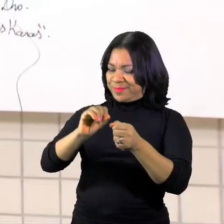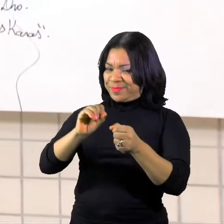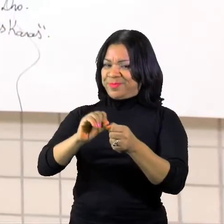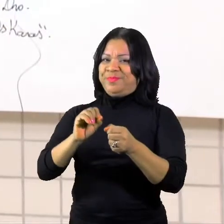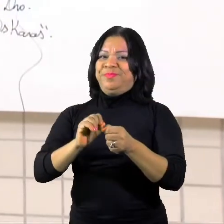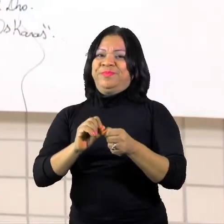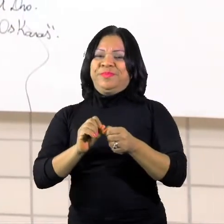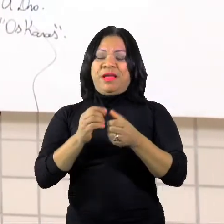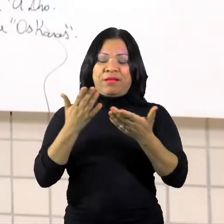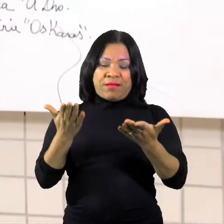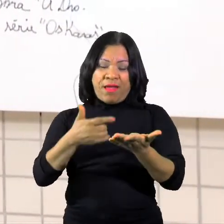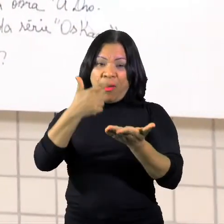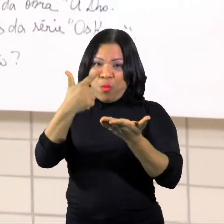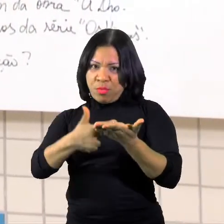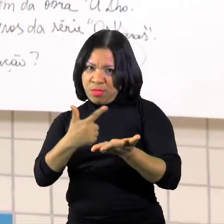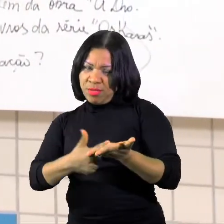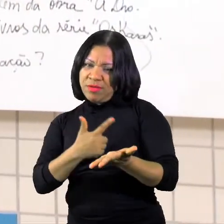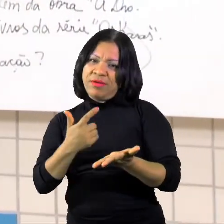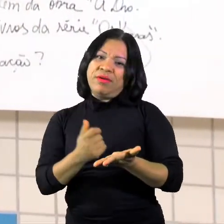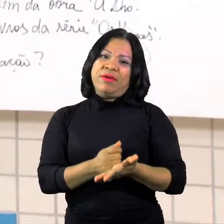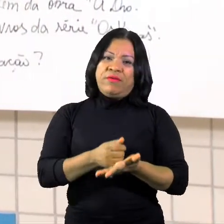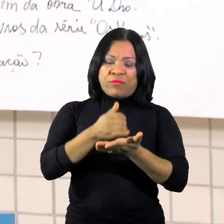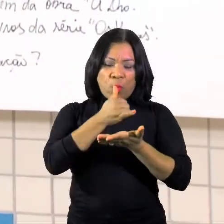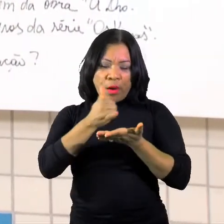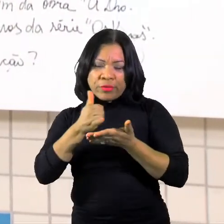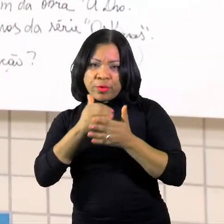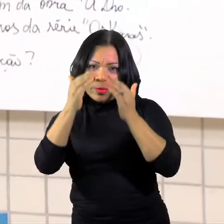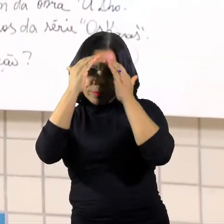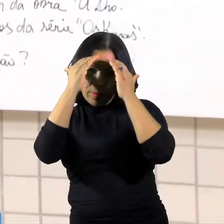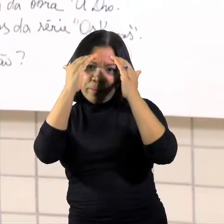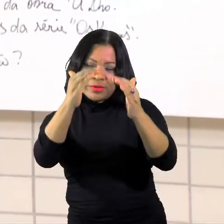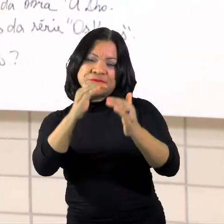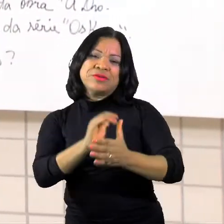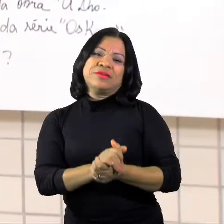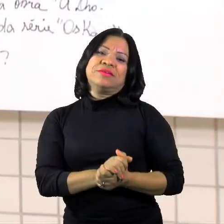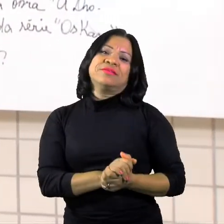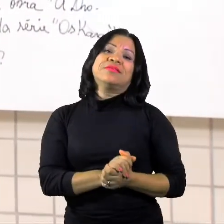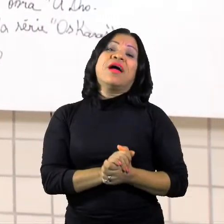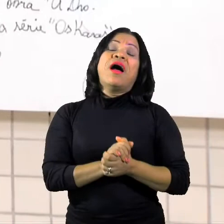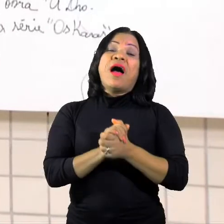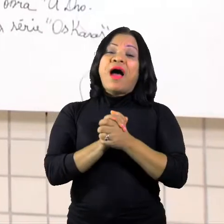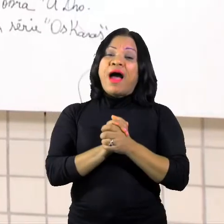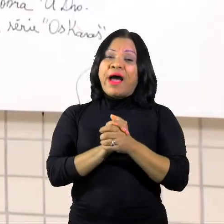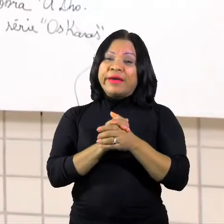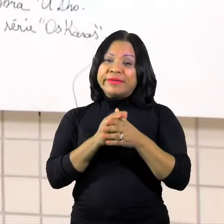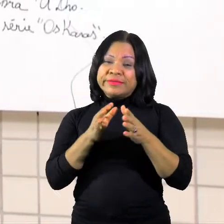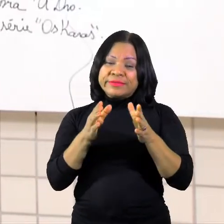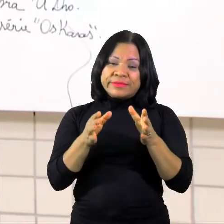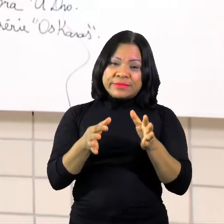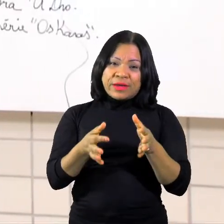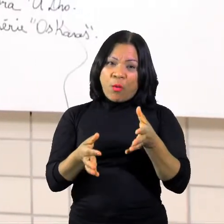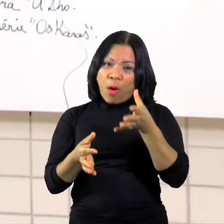da Obediência. Então, o objeto cultural apreciado foi o quê? Foi um